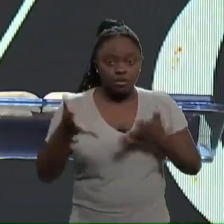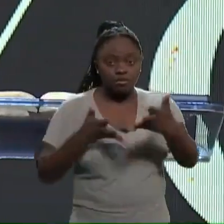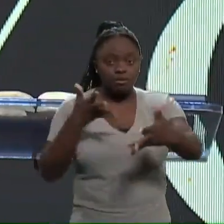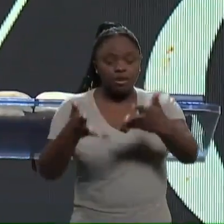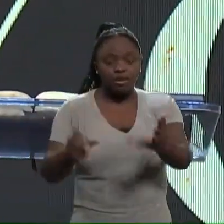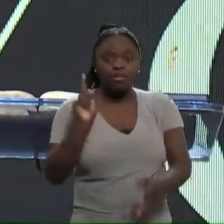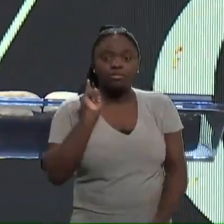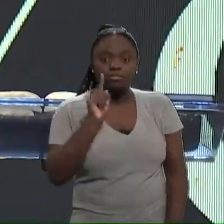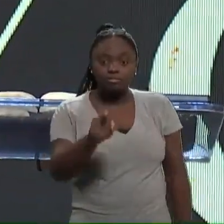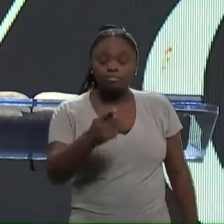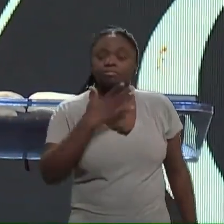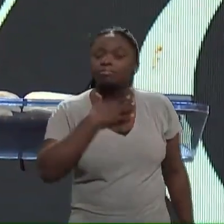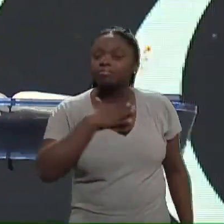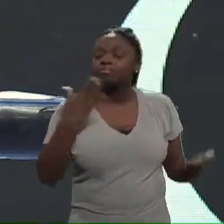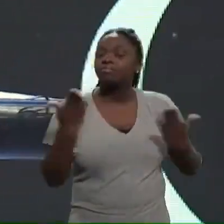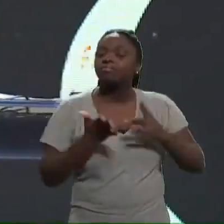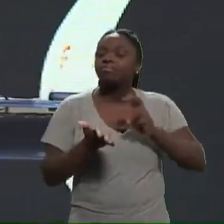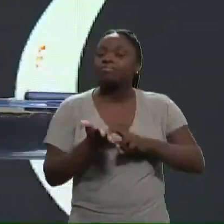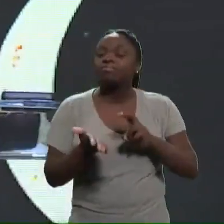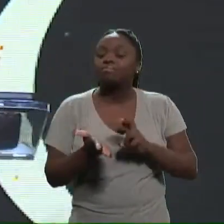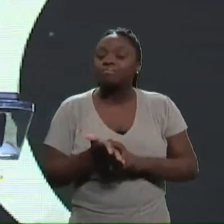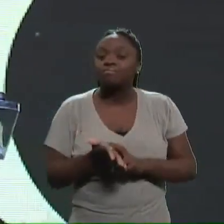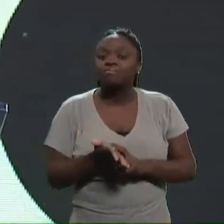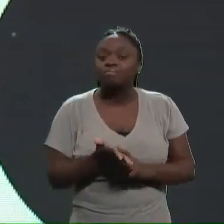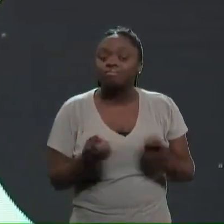mim nessa manhã? Feche os ciclos.